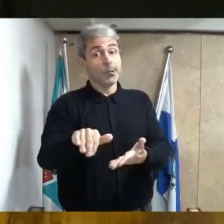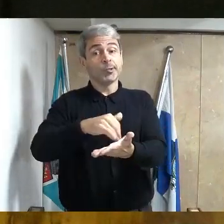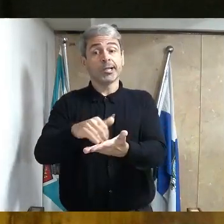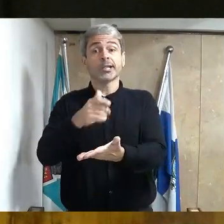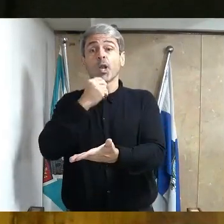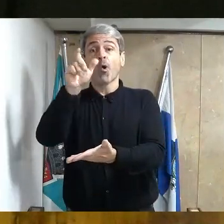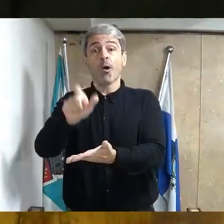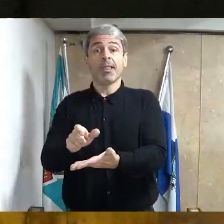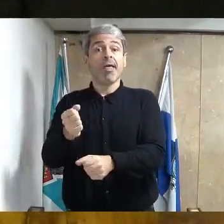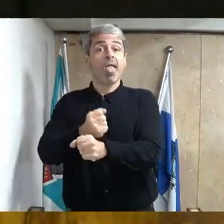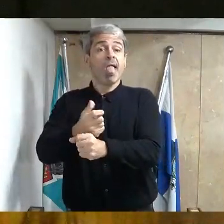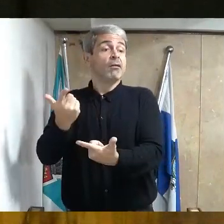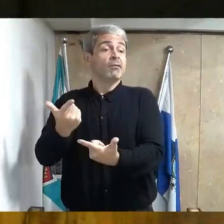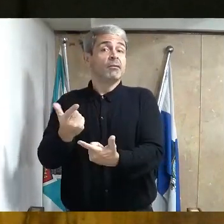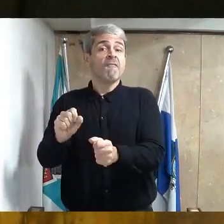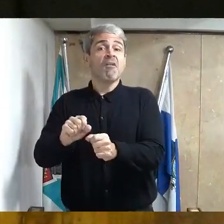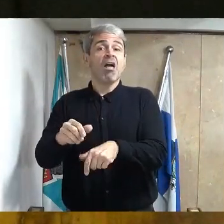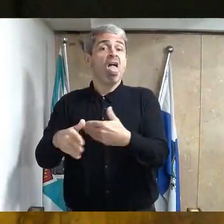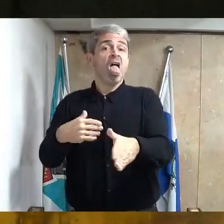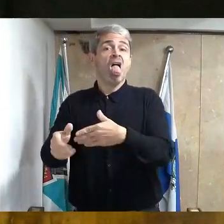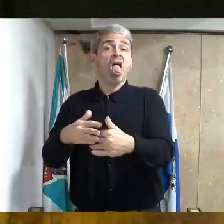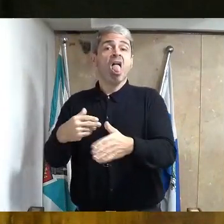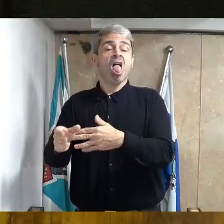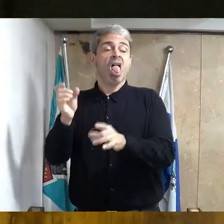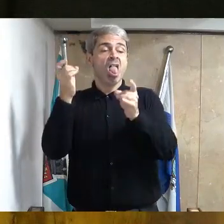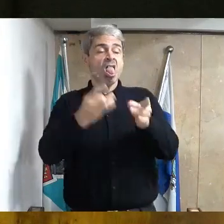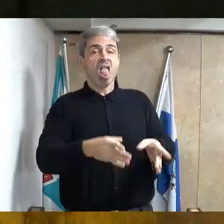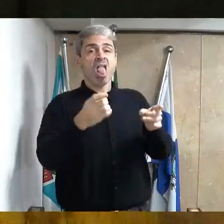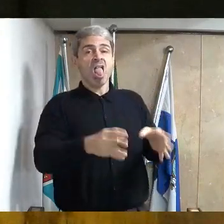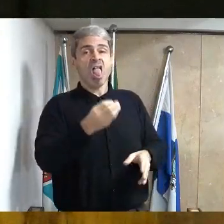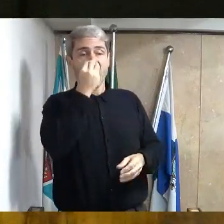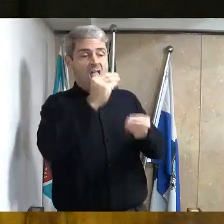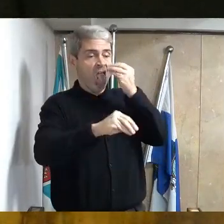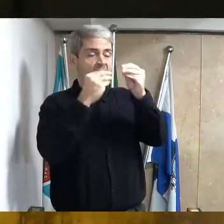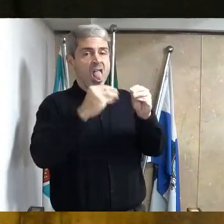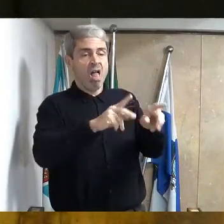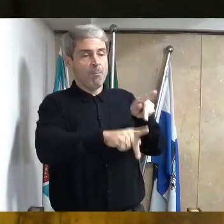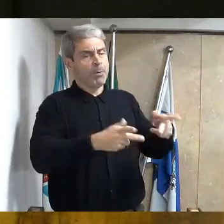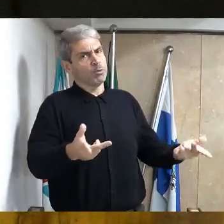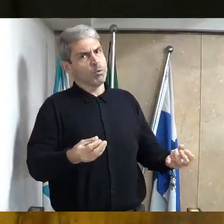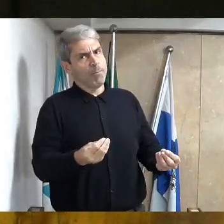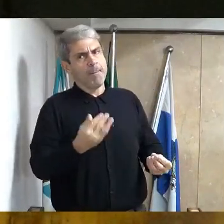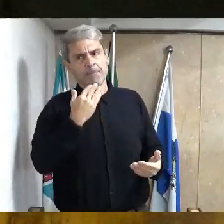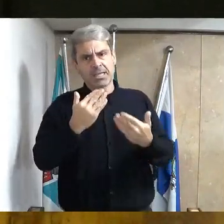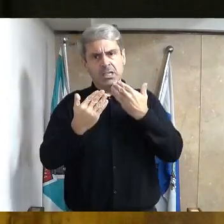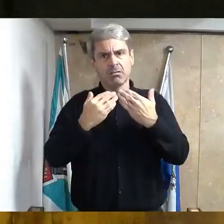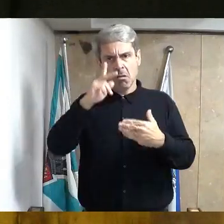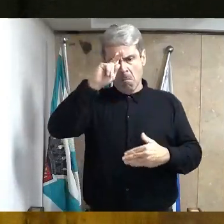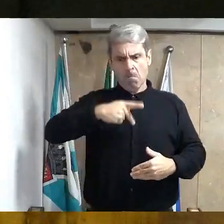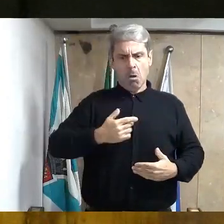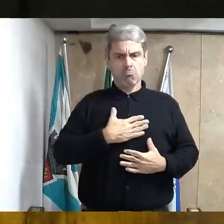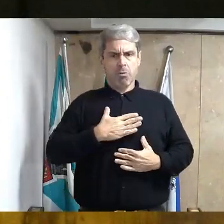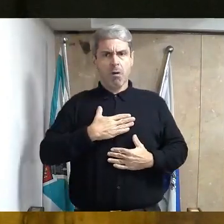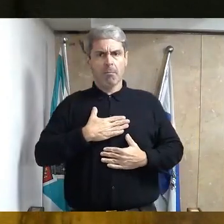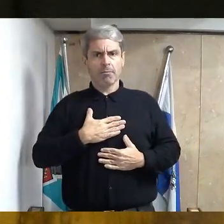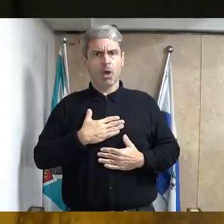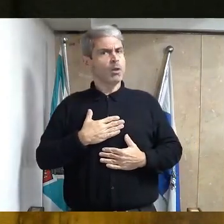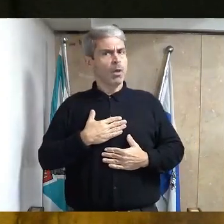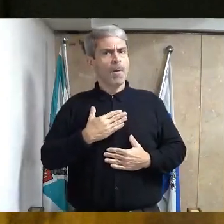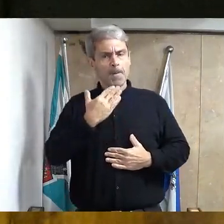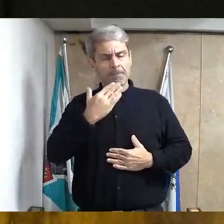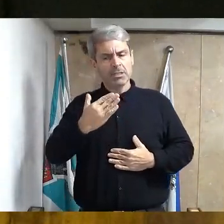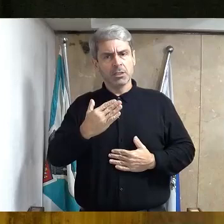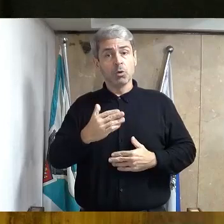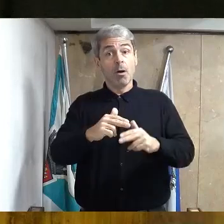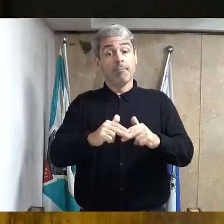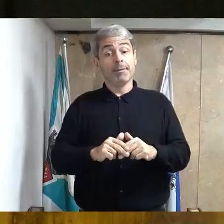quer, o que ele bem entender. Ele tem que atender a população. Aqui nós não estamos pedindo nada para a gente, nós estamos pedindo para atender o povo,